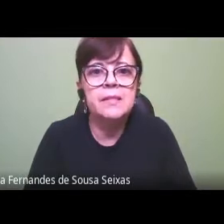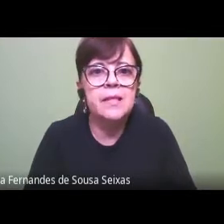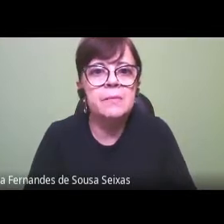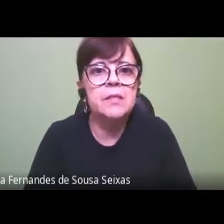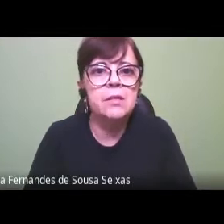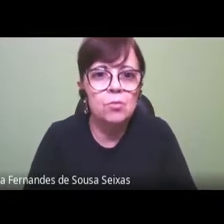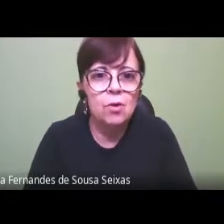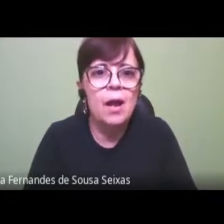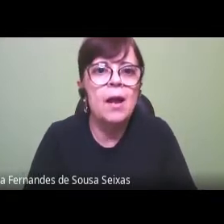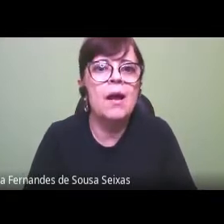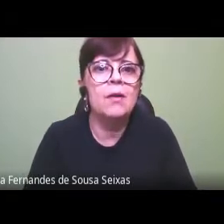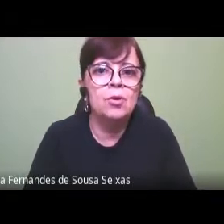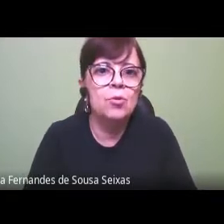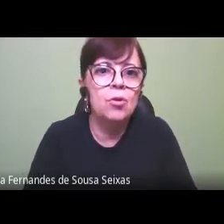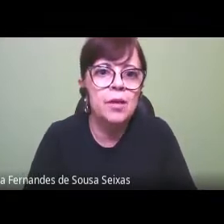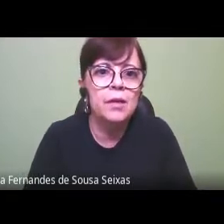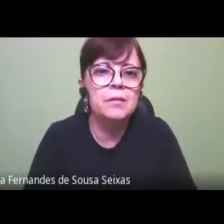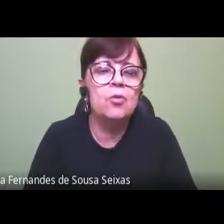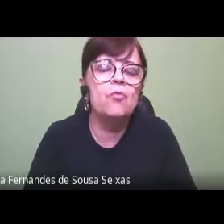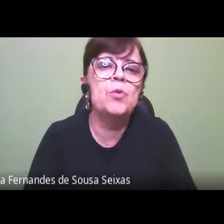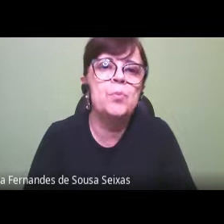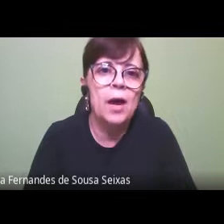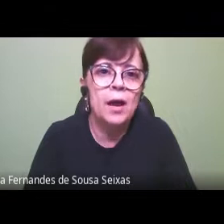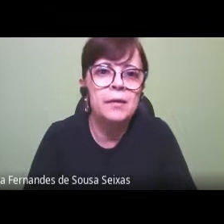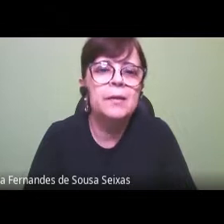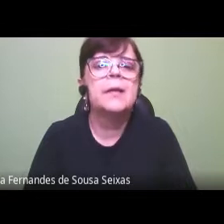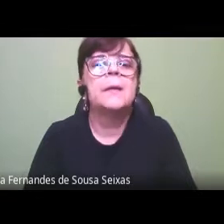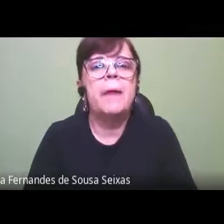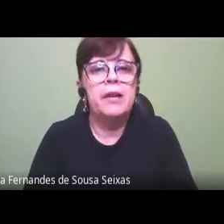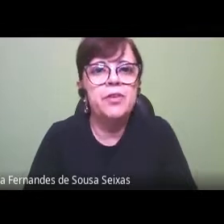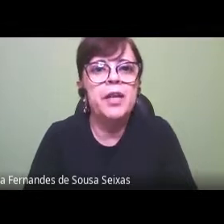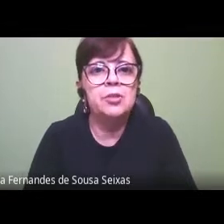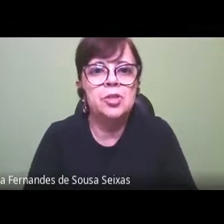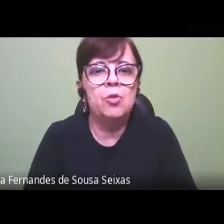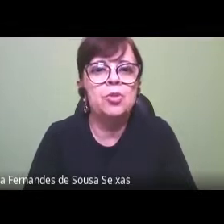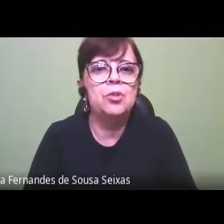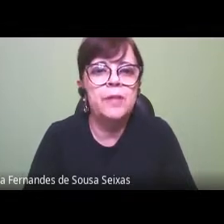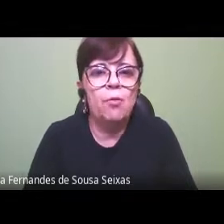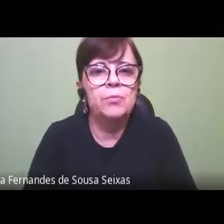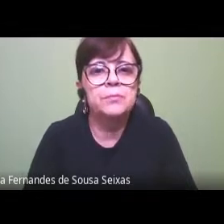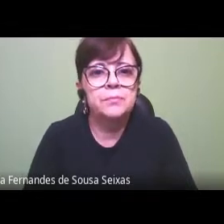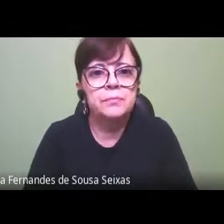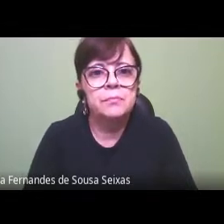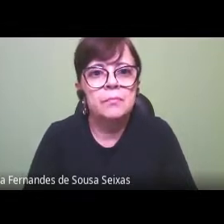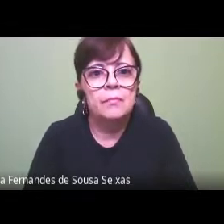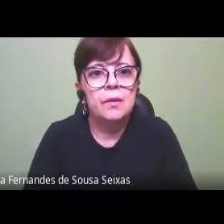Precisa ter esse semicírculo. Ah, agora eu coloquei. Então, eu vou empurrar para frente, na horizontal.